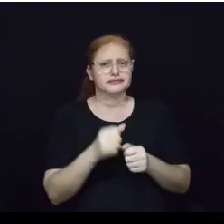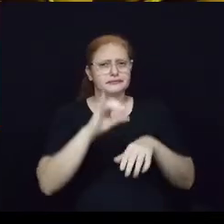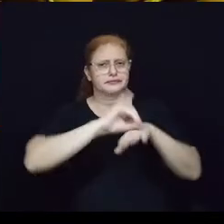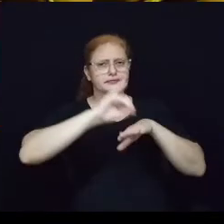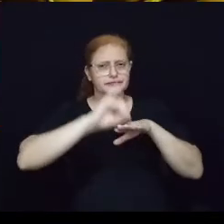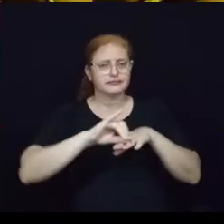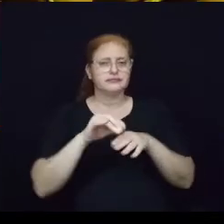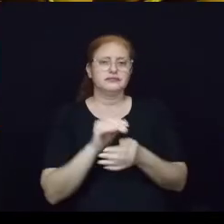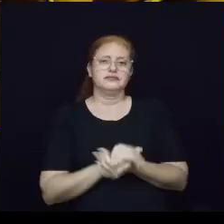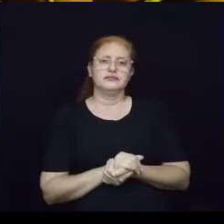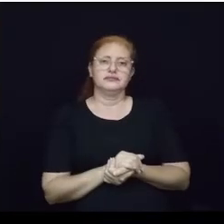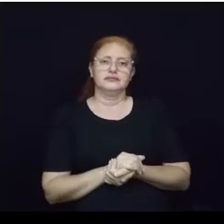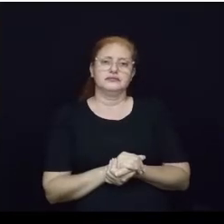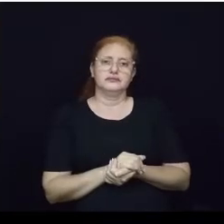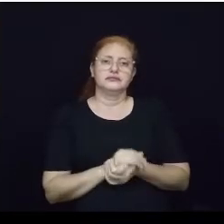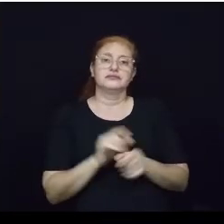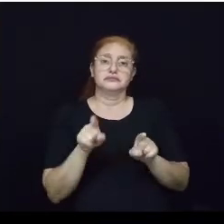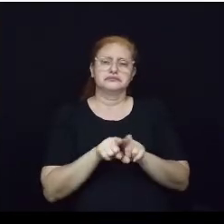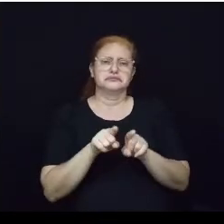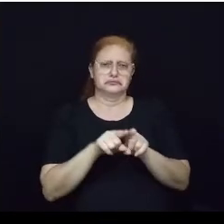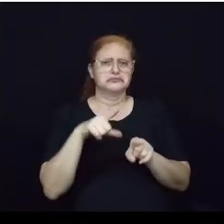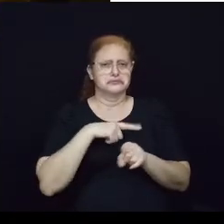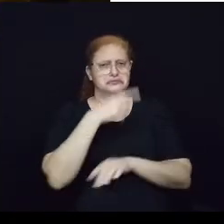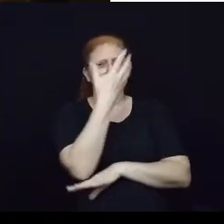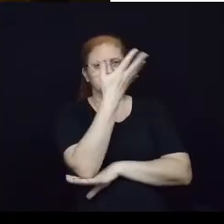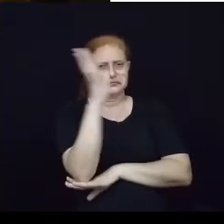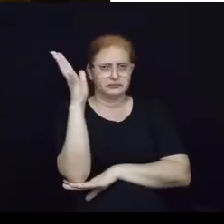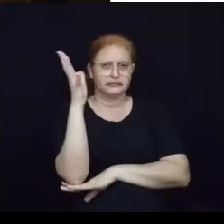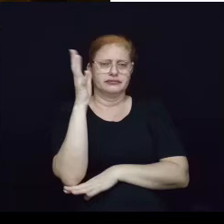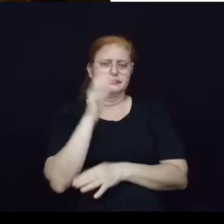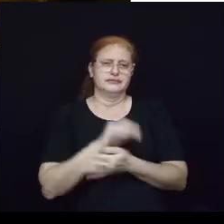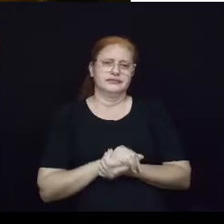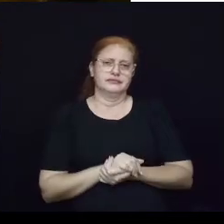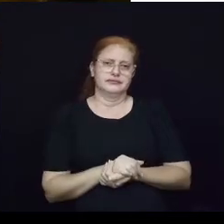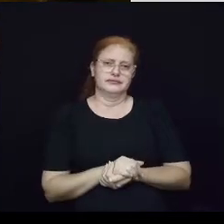né, inclusive na Árvore, né.